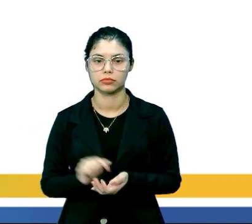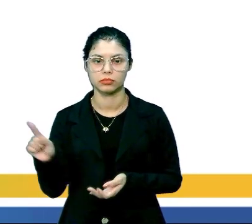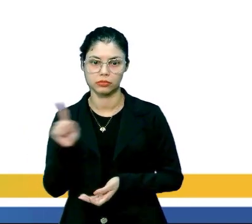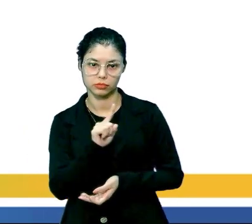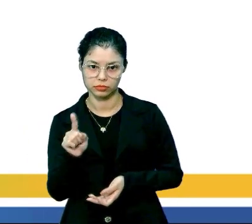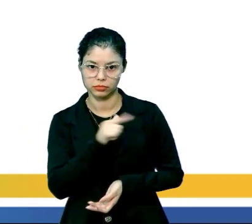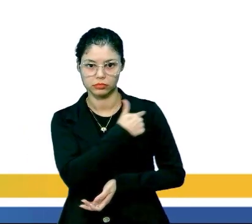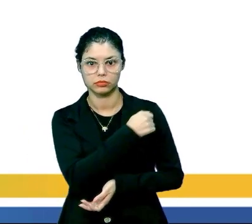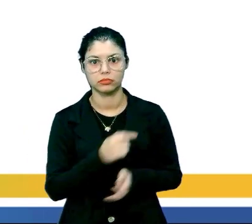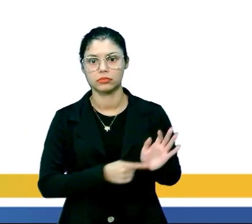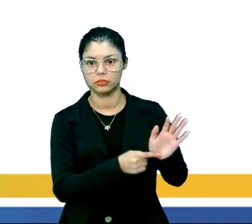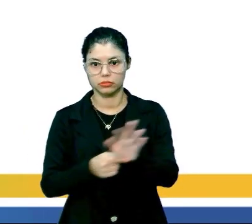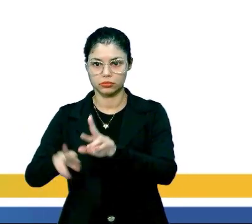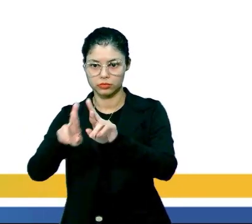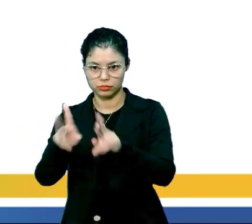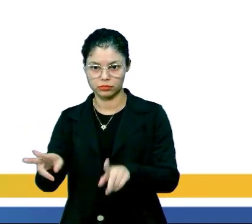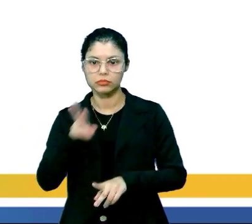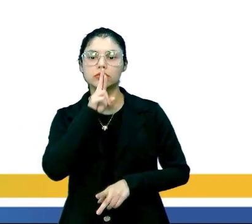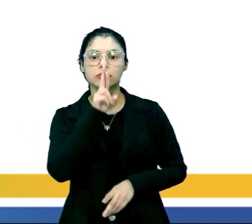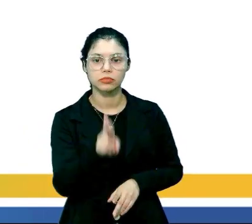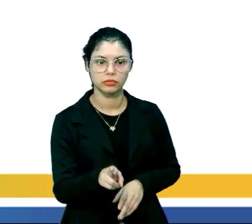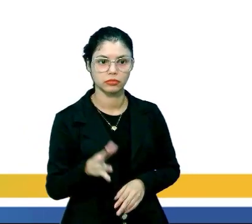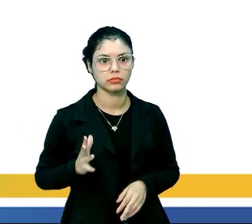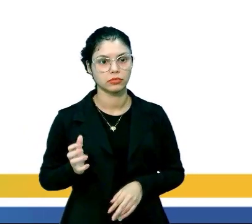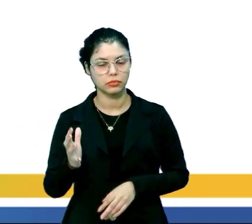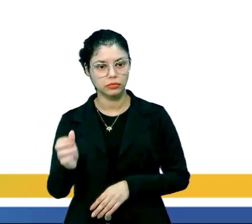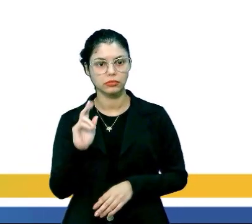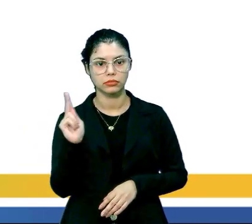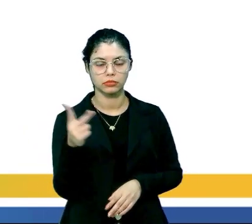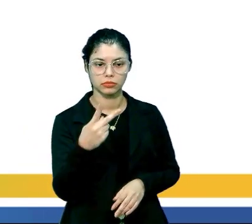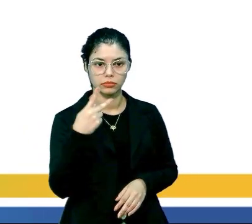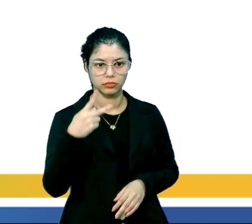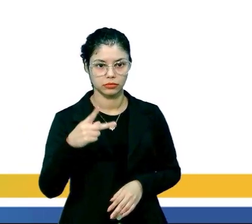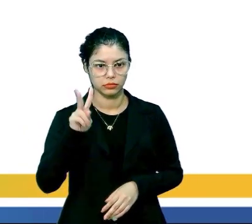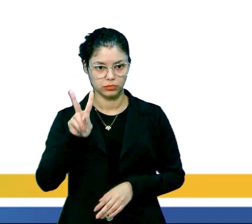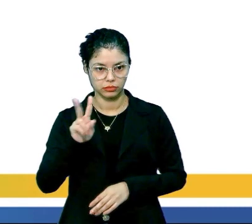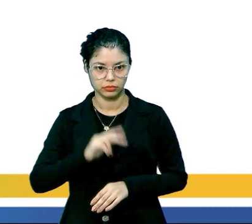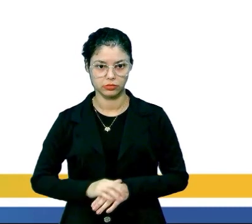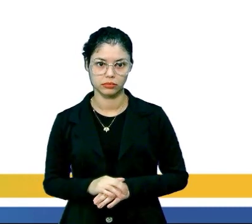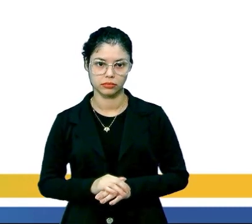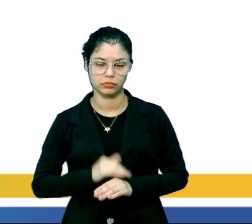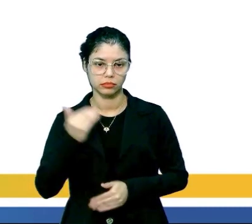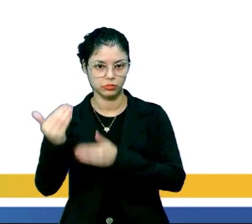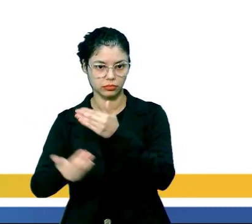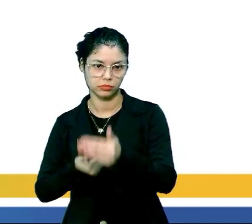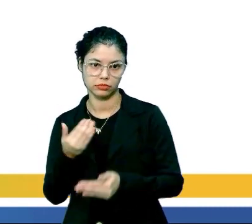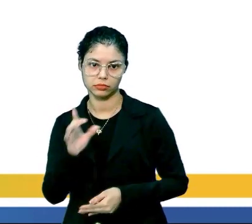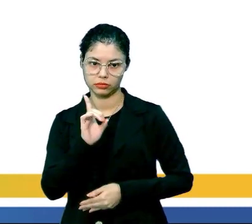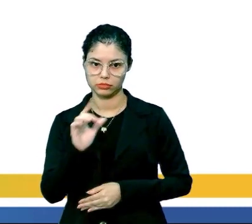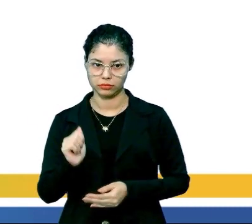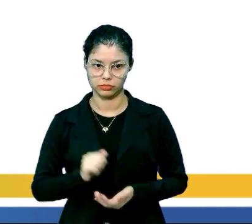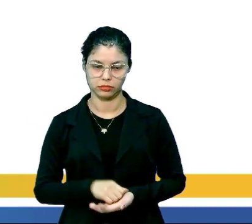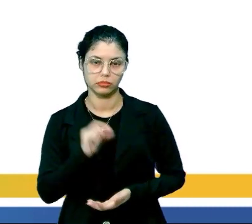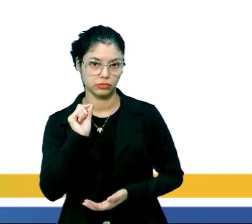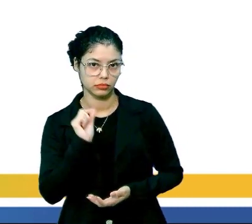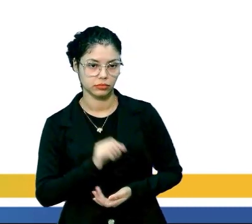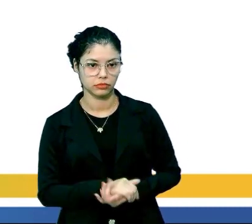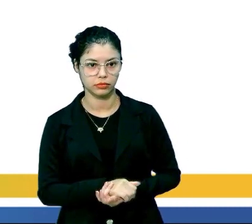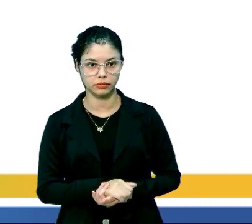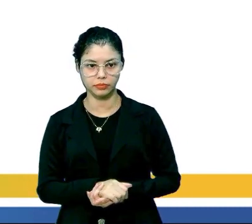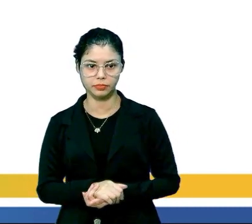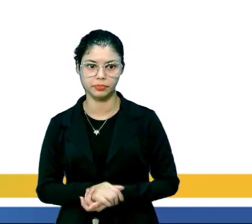comparação com as não vacinadas, apresentam diferentes respostas aos vírus HPV, em decorrência do que,